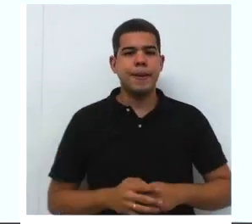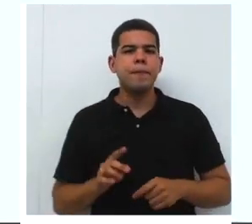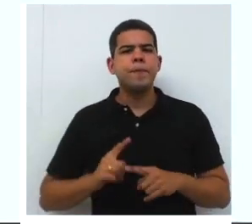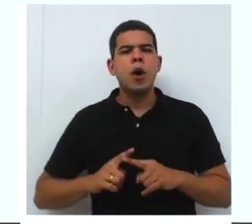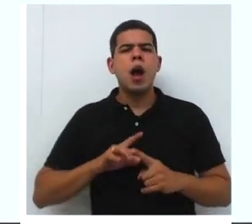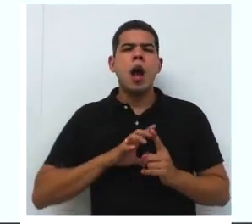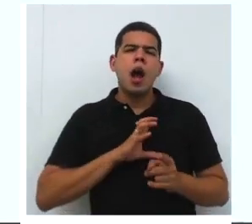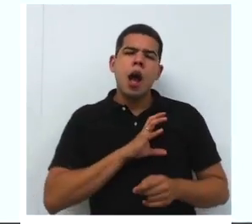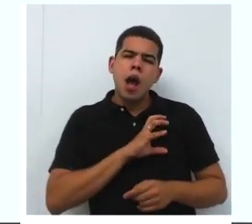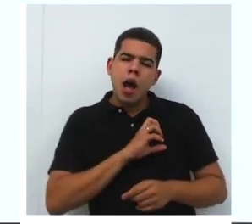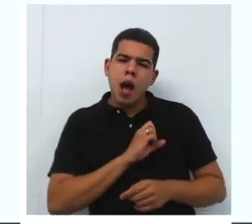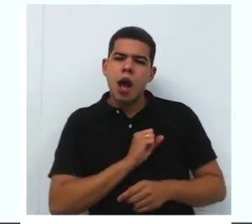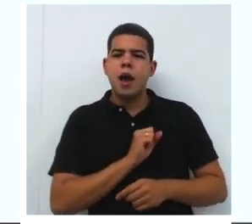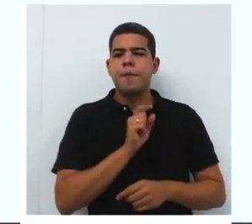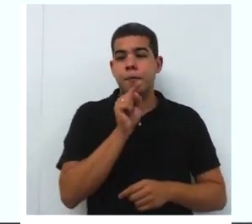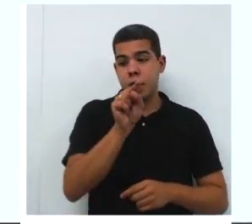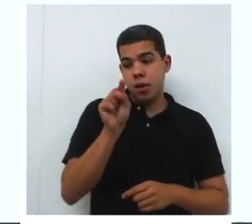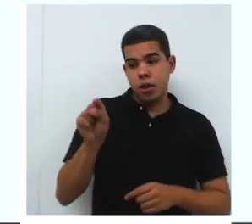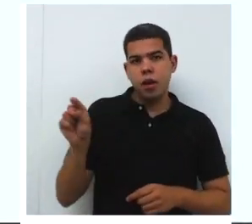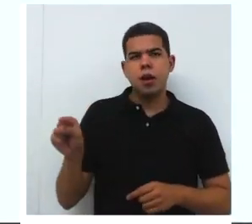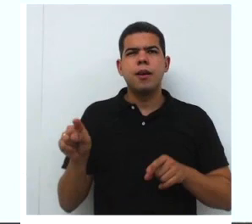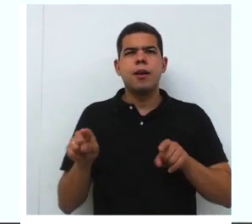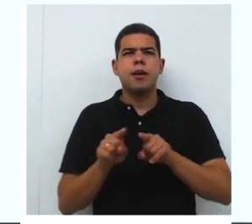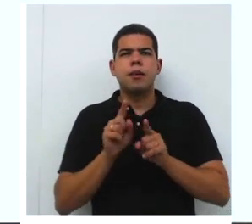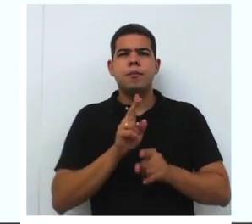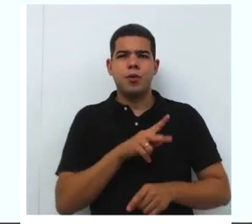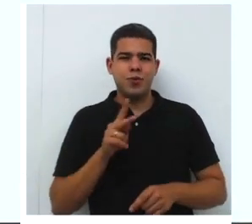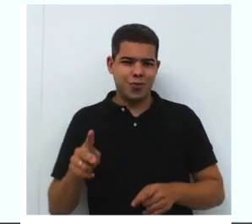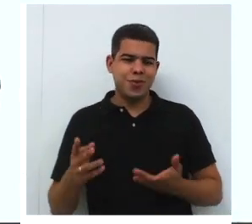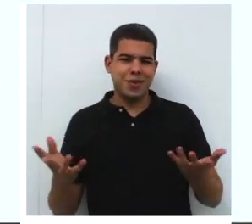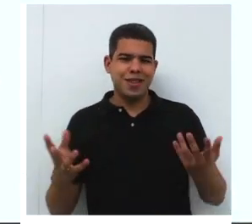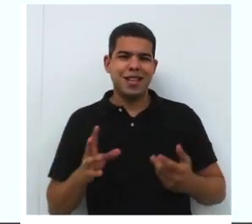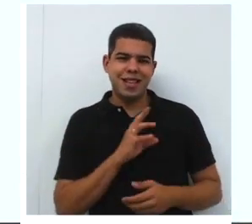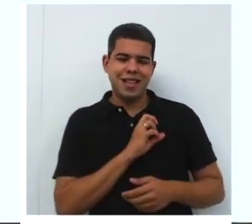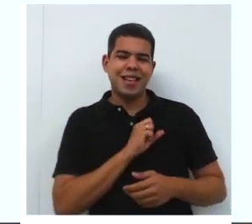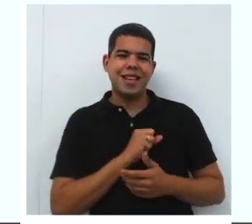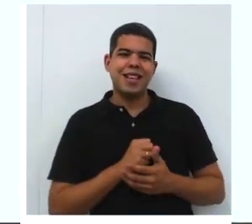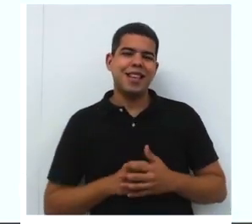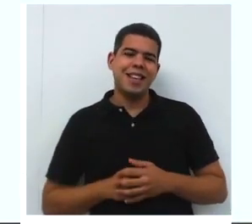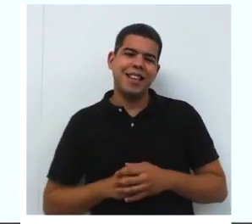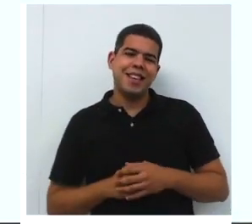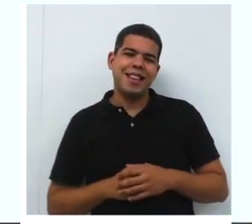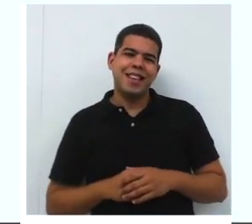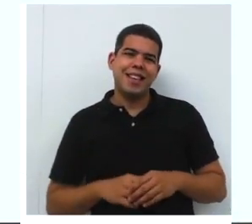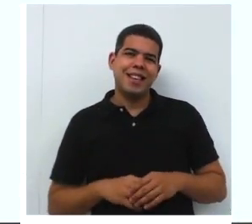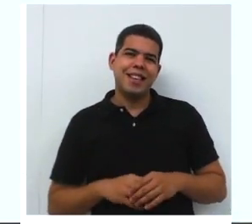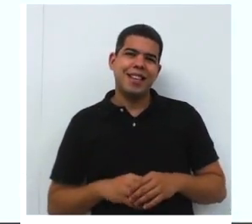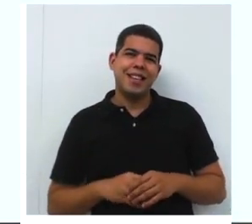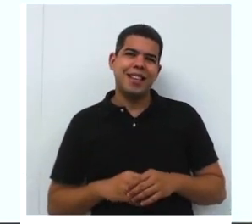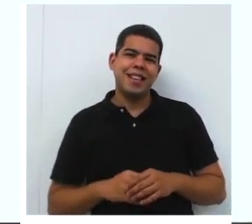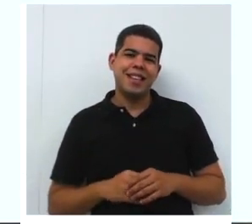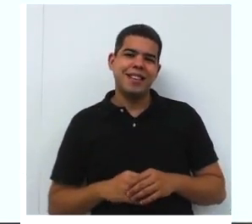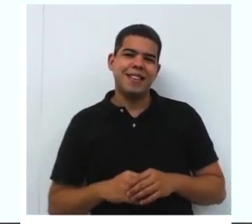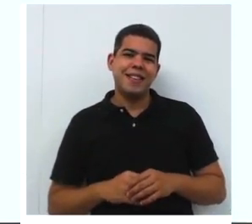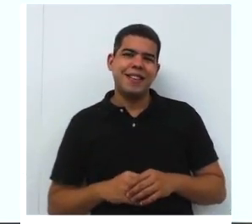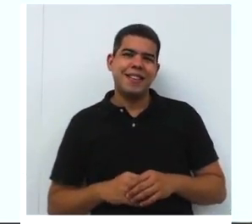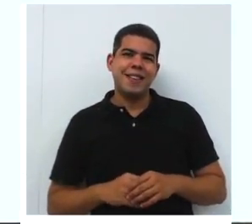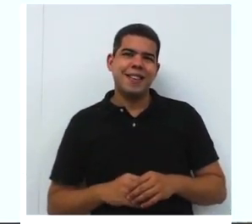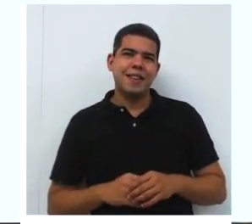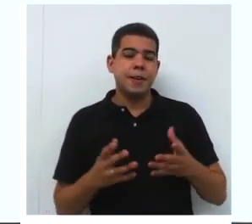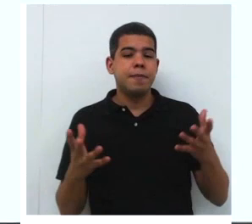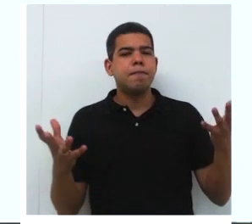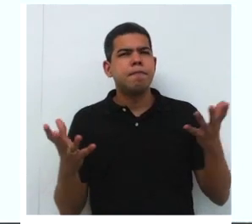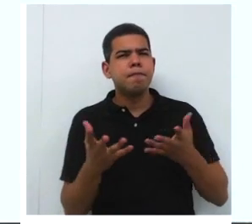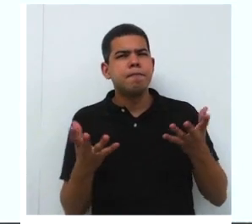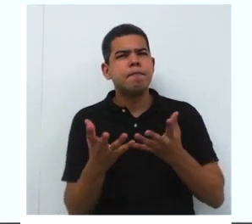amor a você e tem amor a todos os seus coleguinhas e seus professores. É ou não é? Perceberam? Então, nós